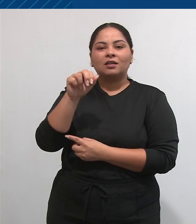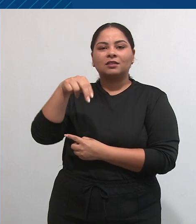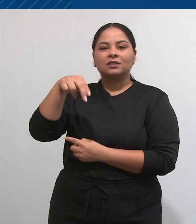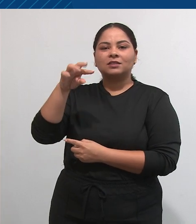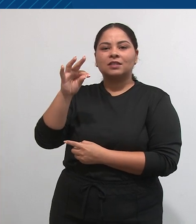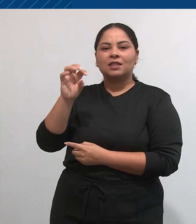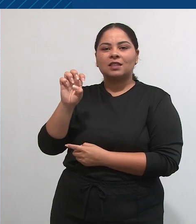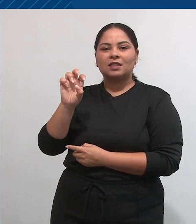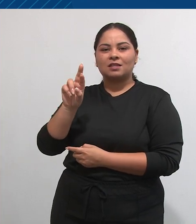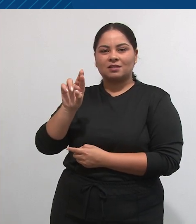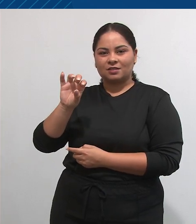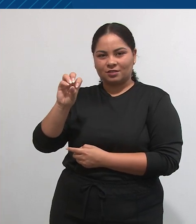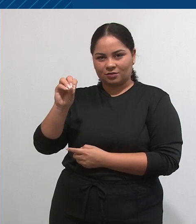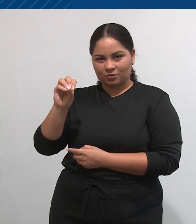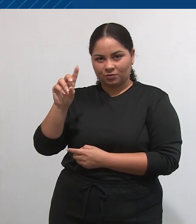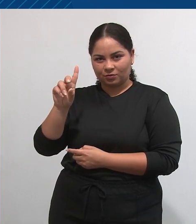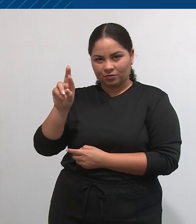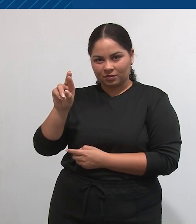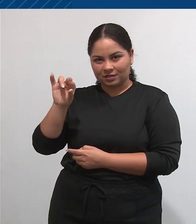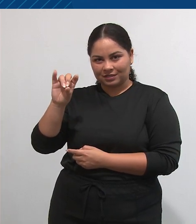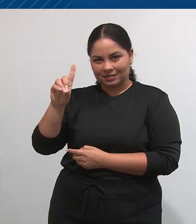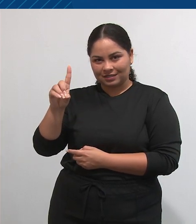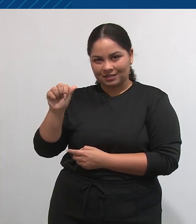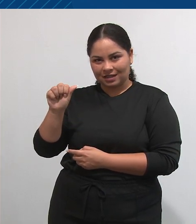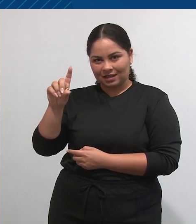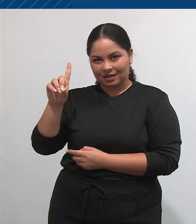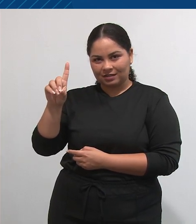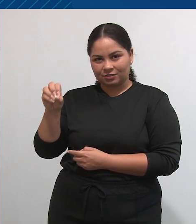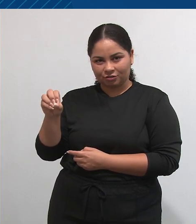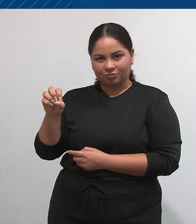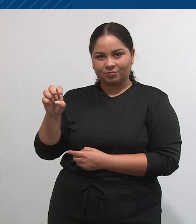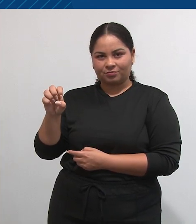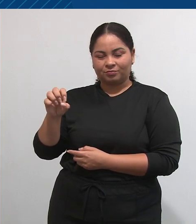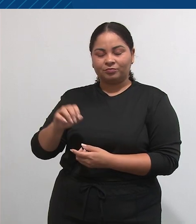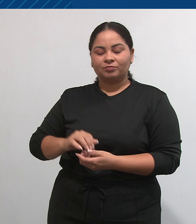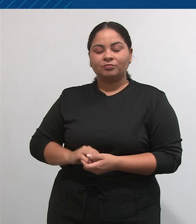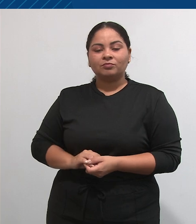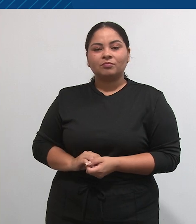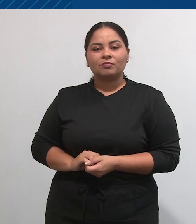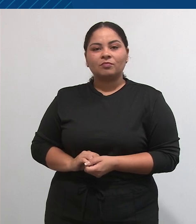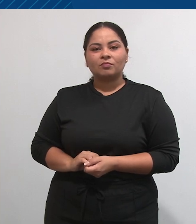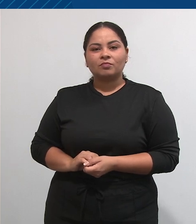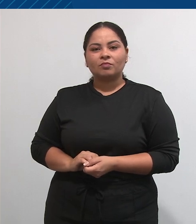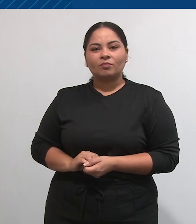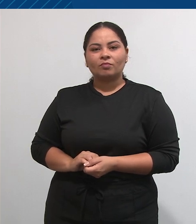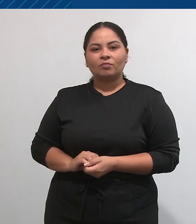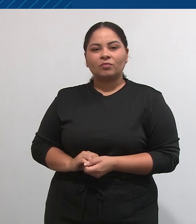historicamente sobre a importância de uma professora chamada